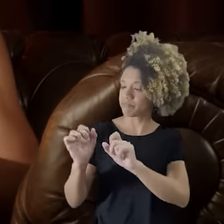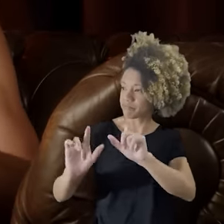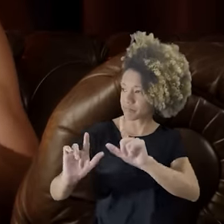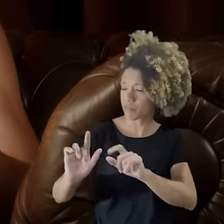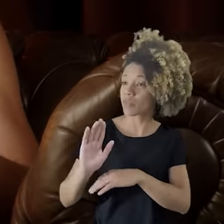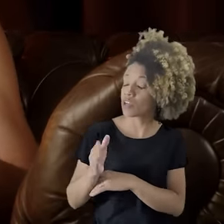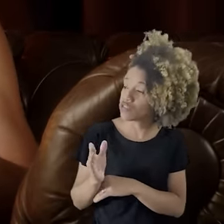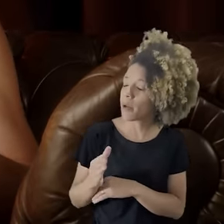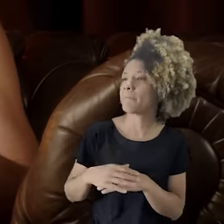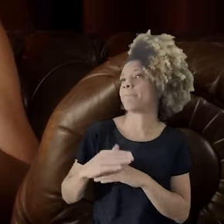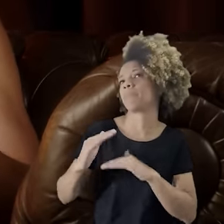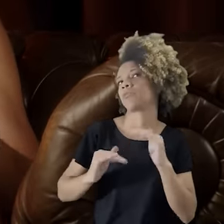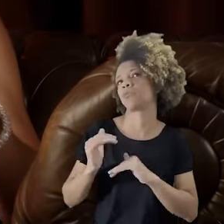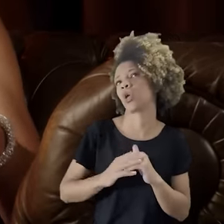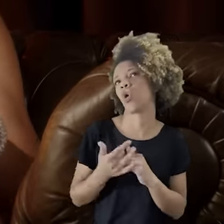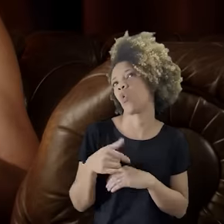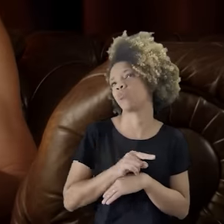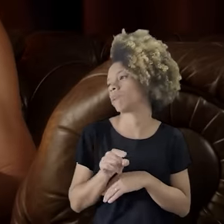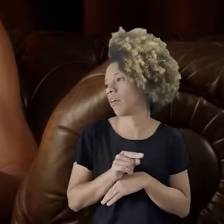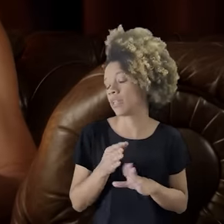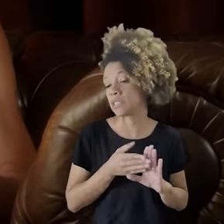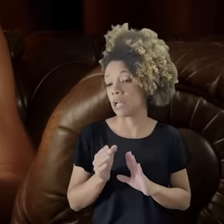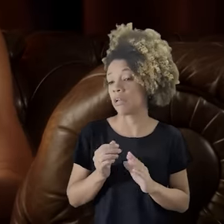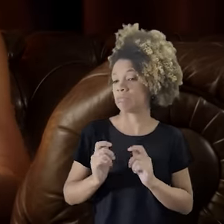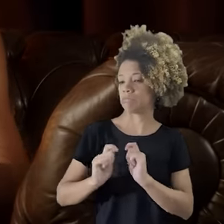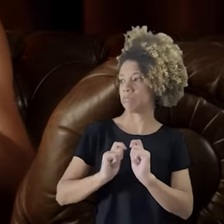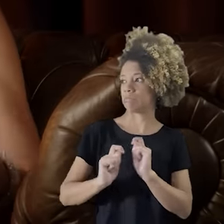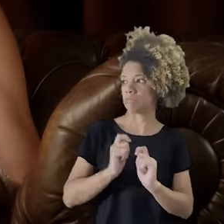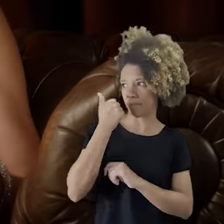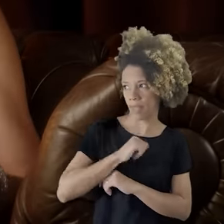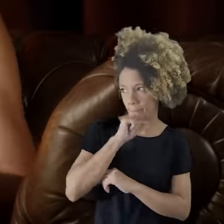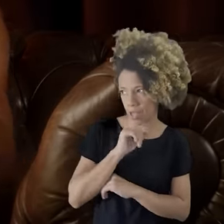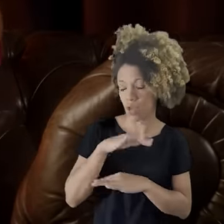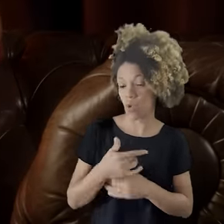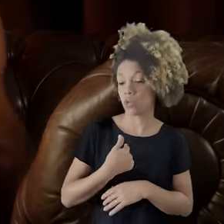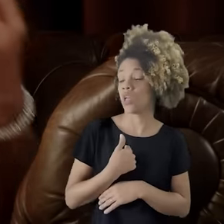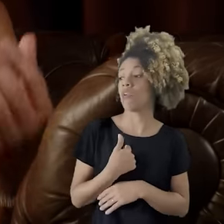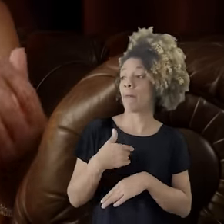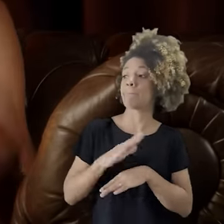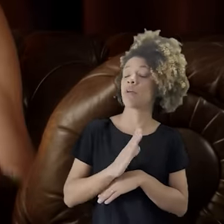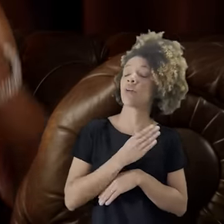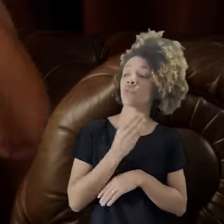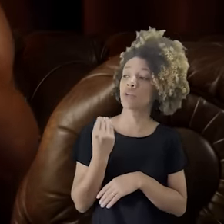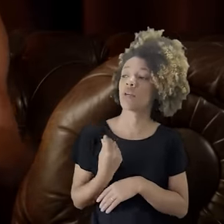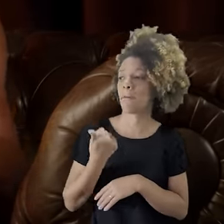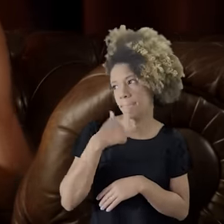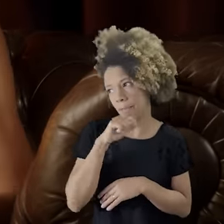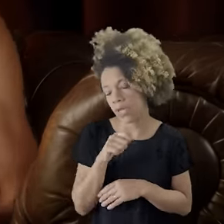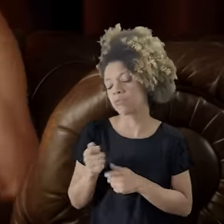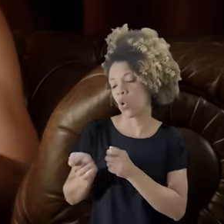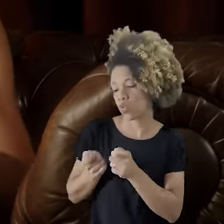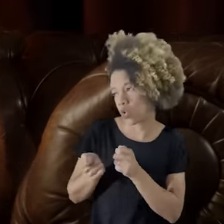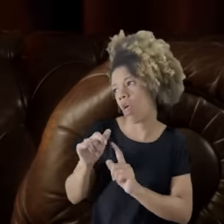novela eu já praticamente já não tava mais assim empresa com a minha mãe quando eu era mais adolescente minha mãe